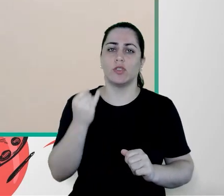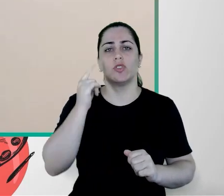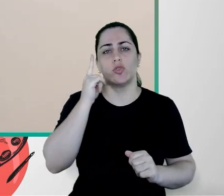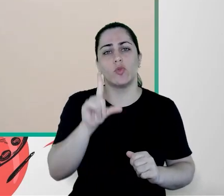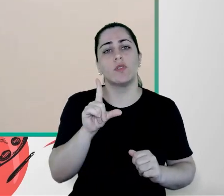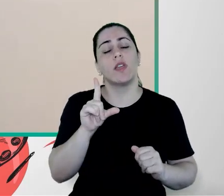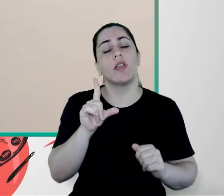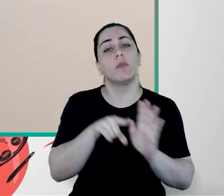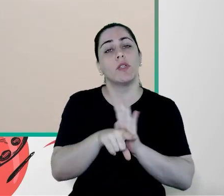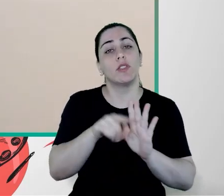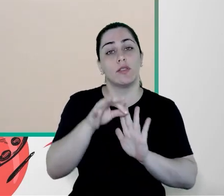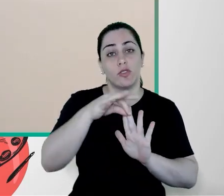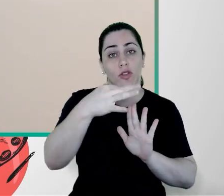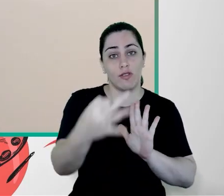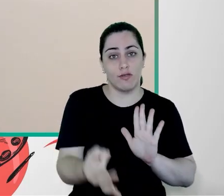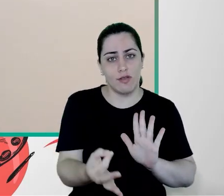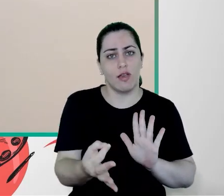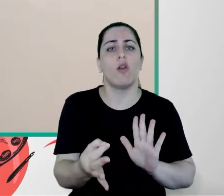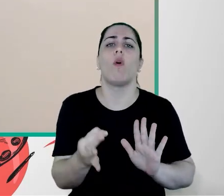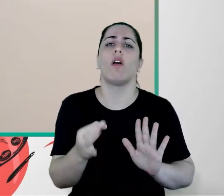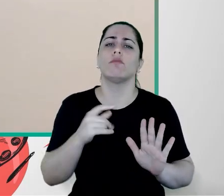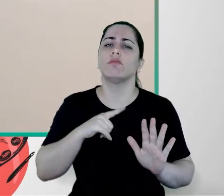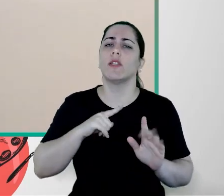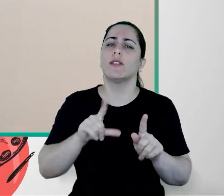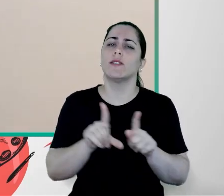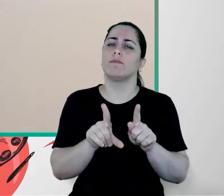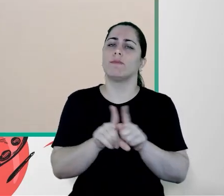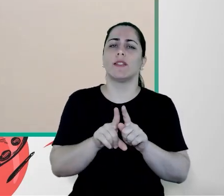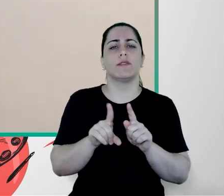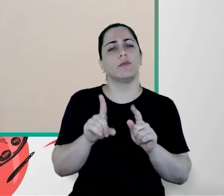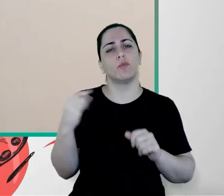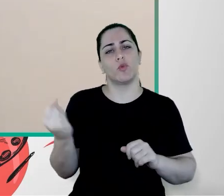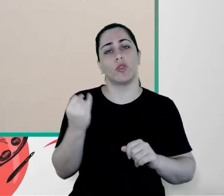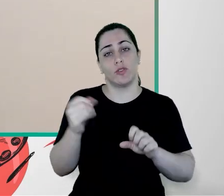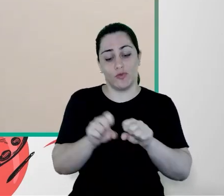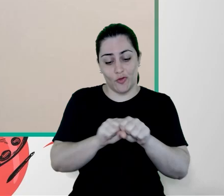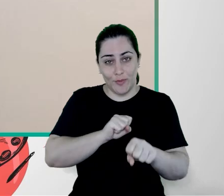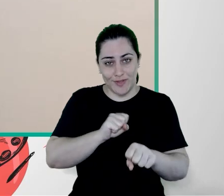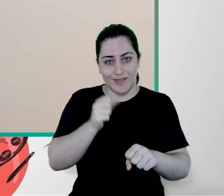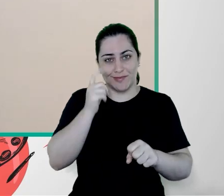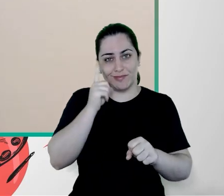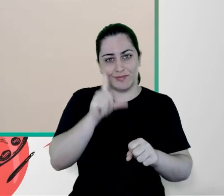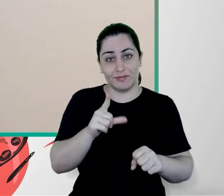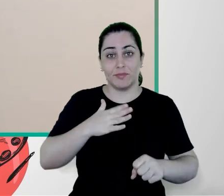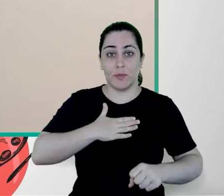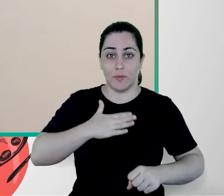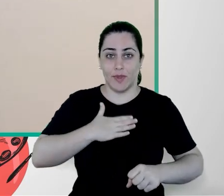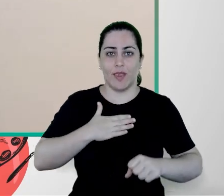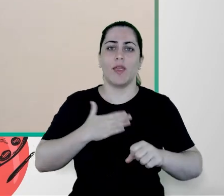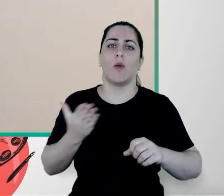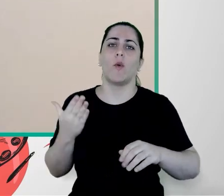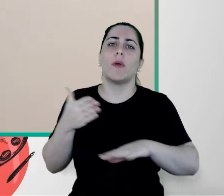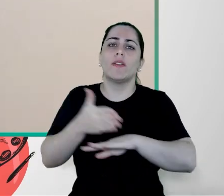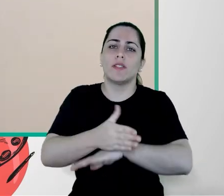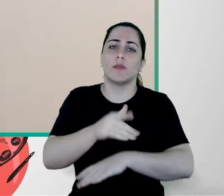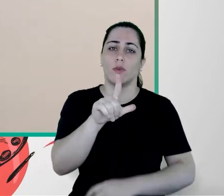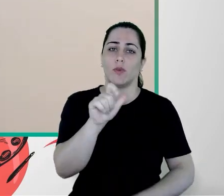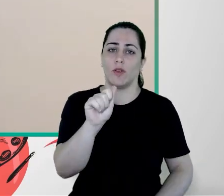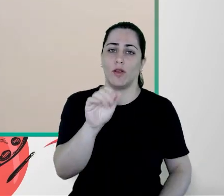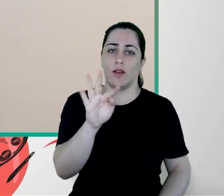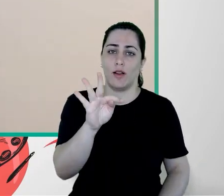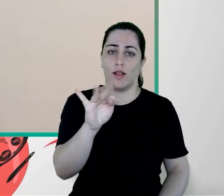as pesquisas e extensões, e é um diferencial muito grande na nossa formação. Eu faço parte do LATAI,